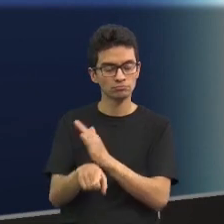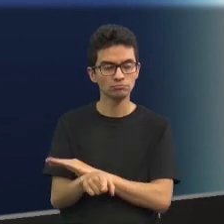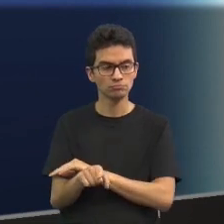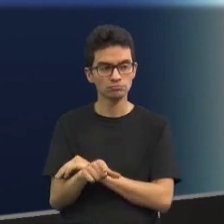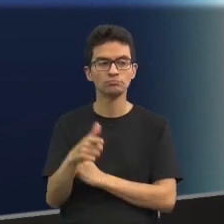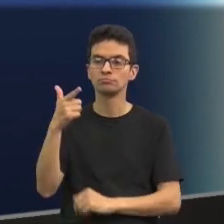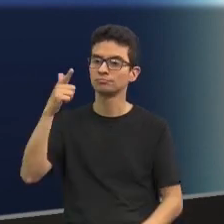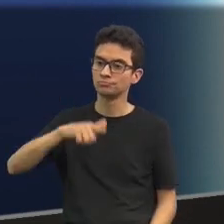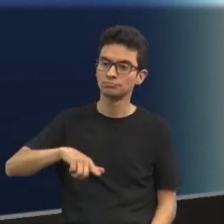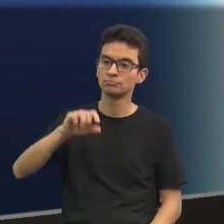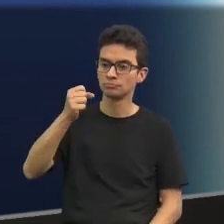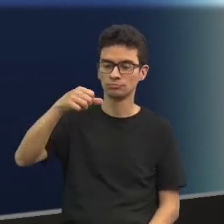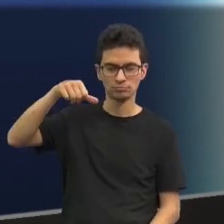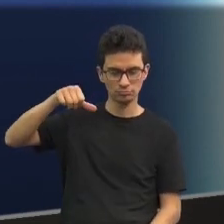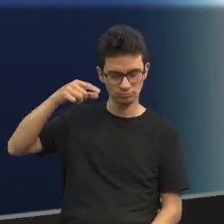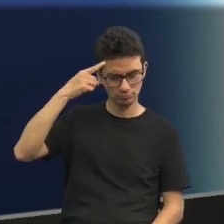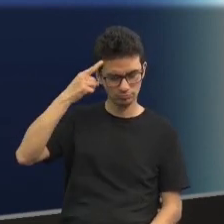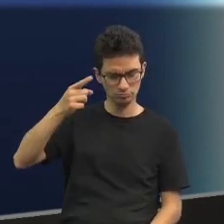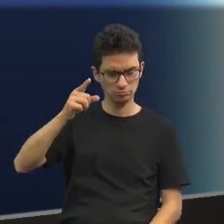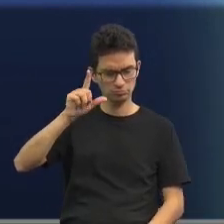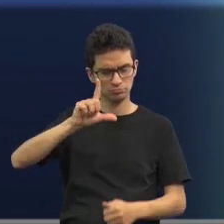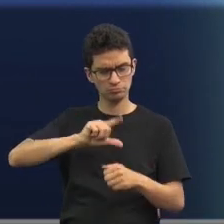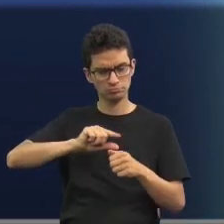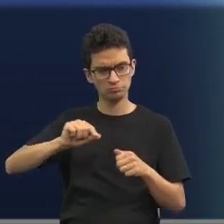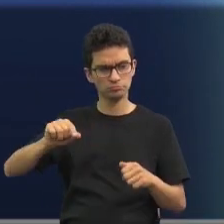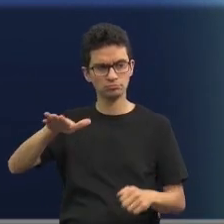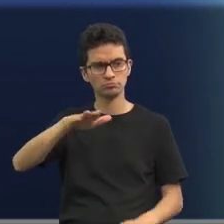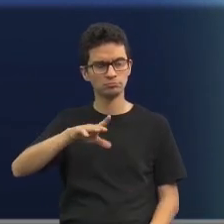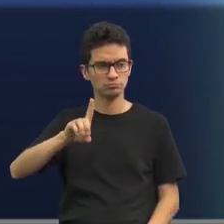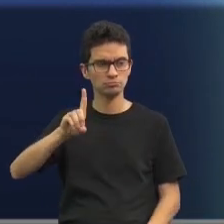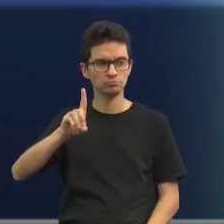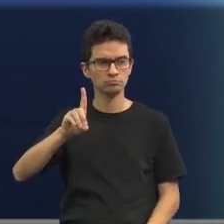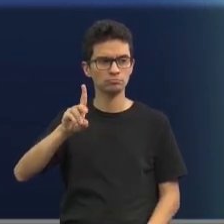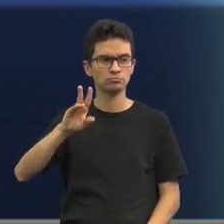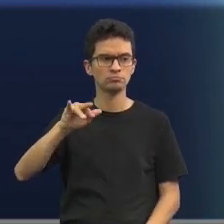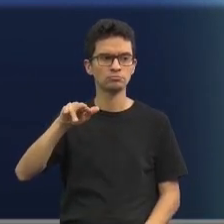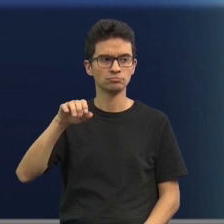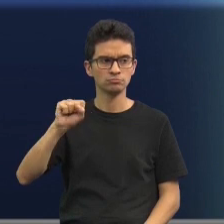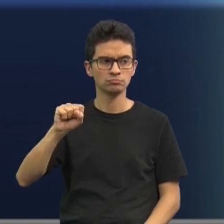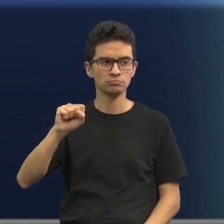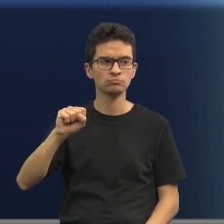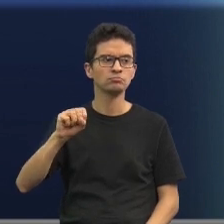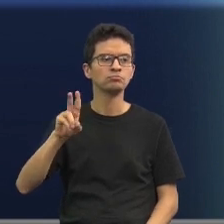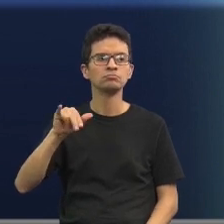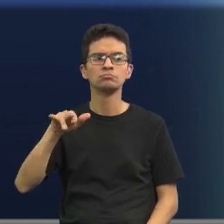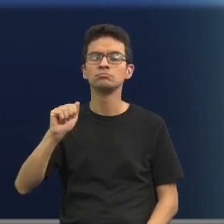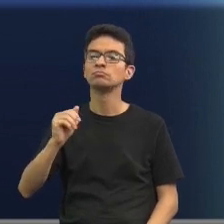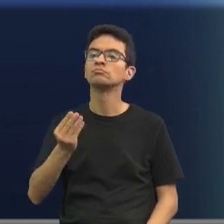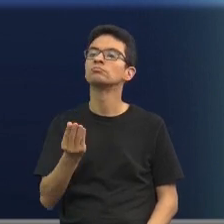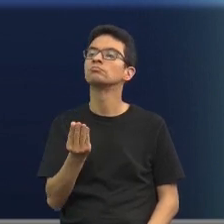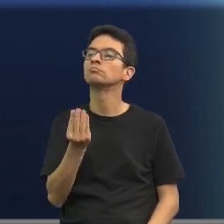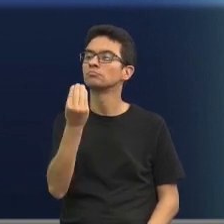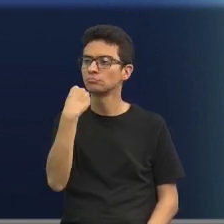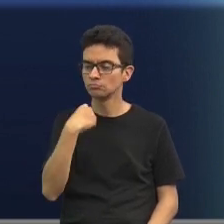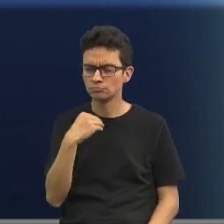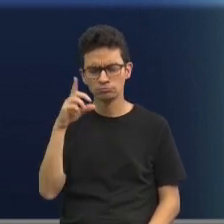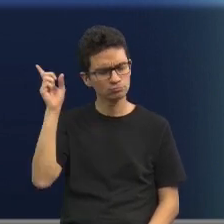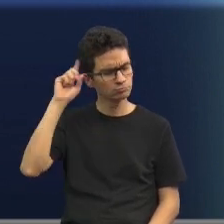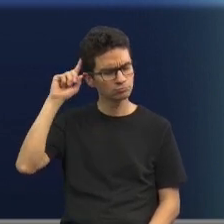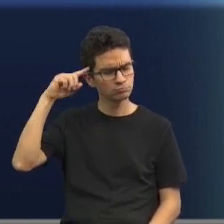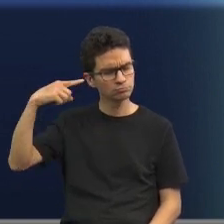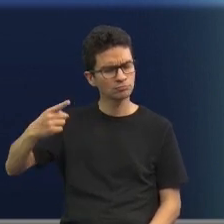8889 um artigo do drauzio varella fala sobre a ingestão diária de sal